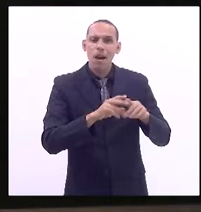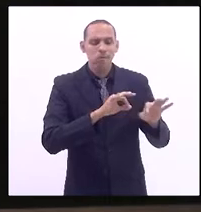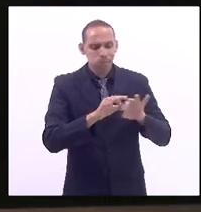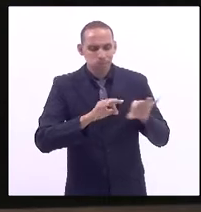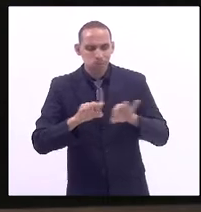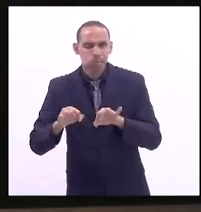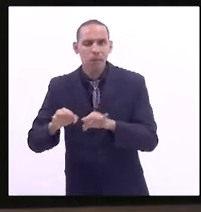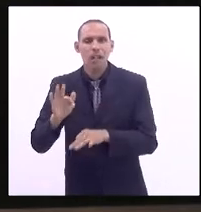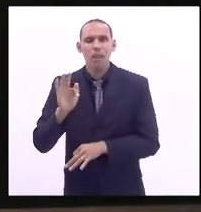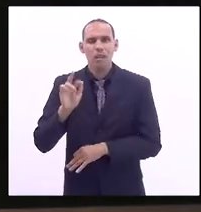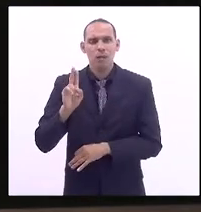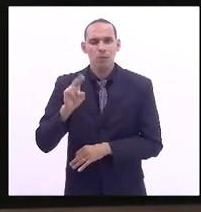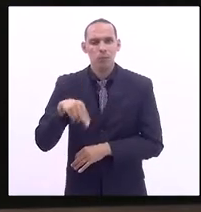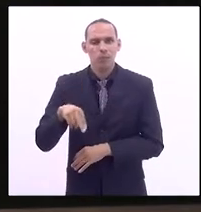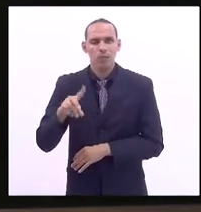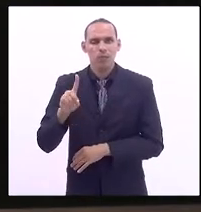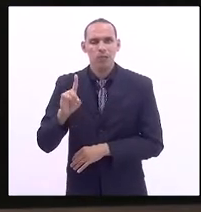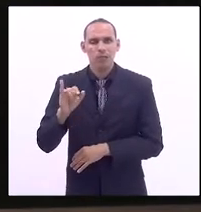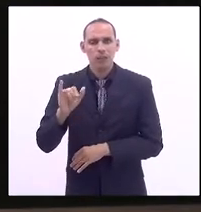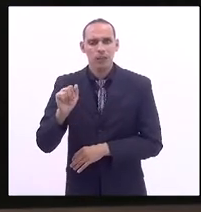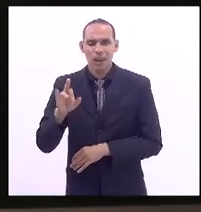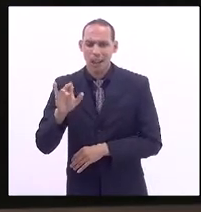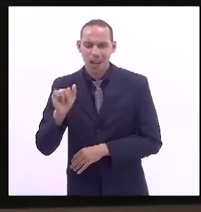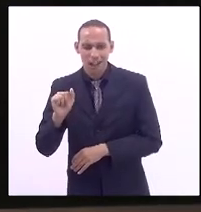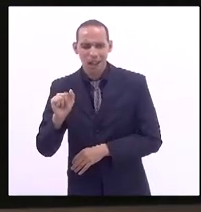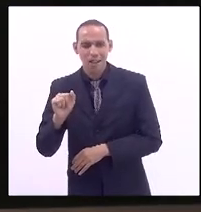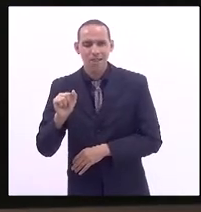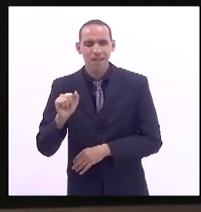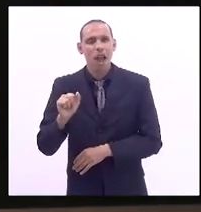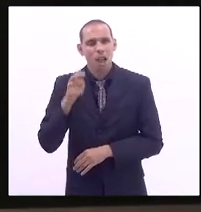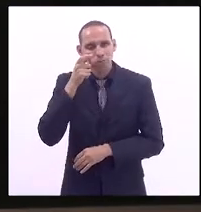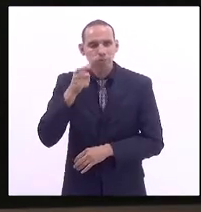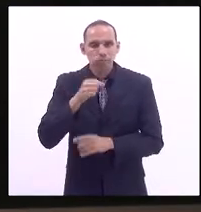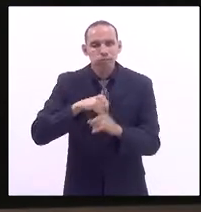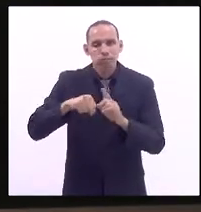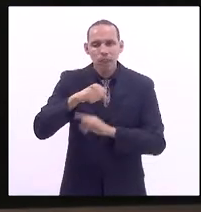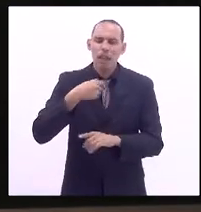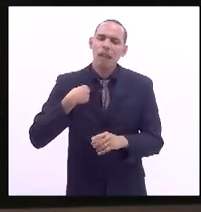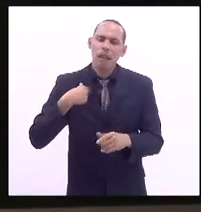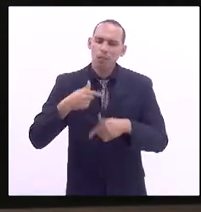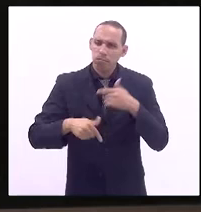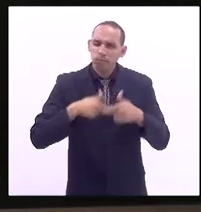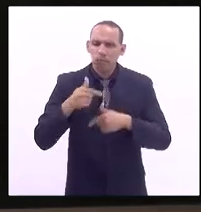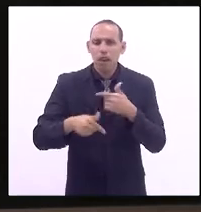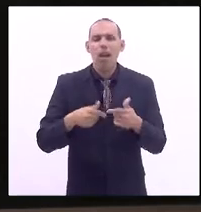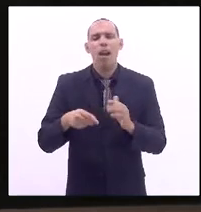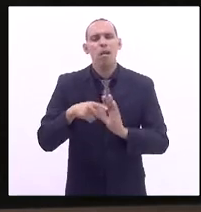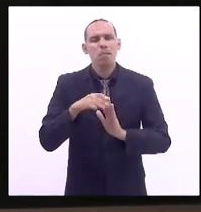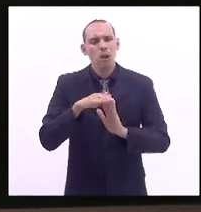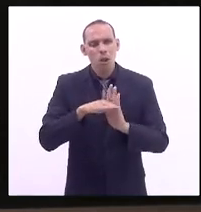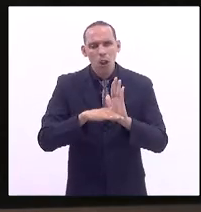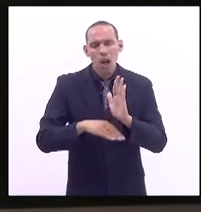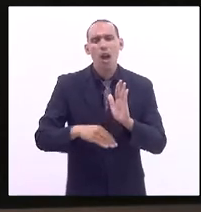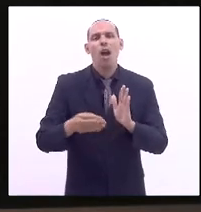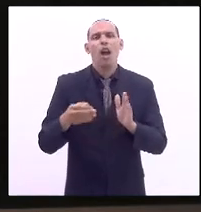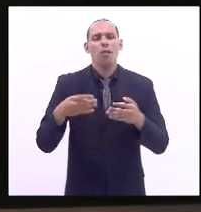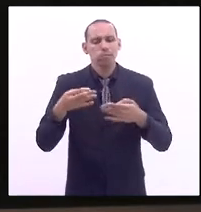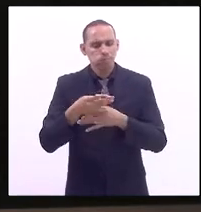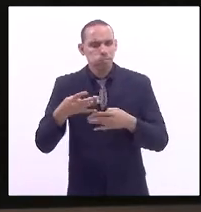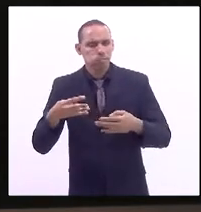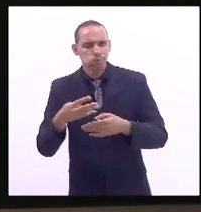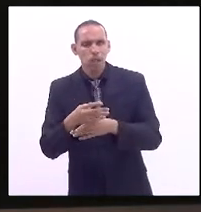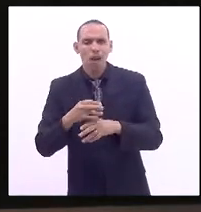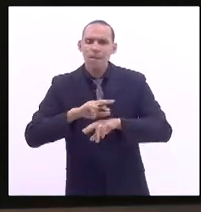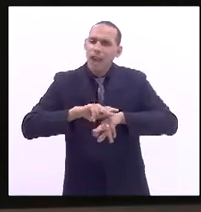social muitos sabem Aqui eu trabalhei em diversos programas de urbanização importantes na Cidade do Rio de Janeiro